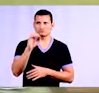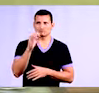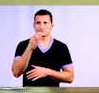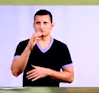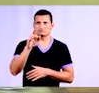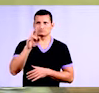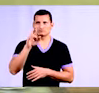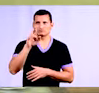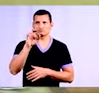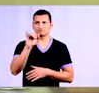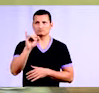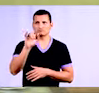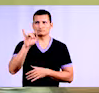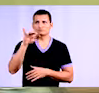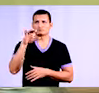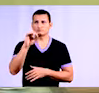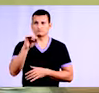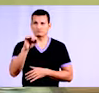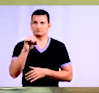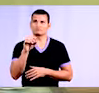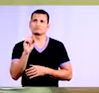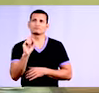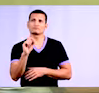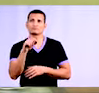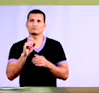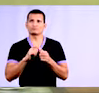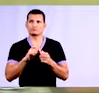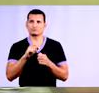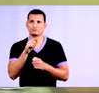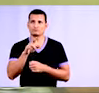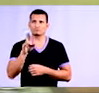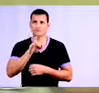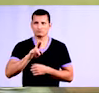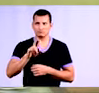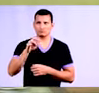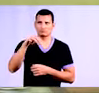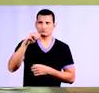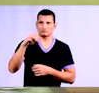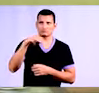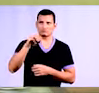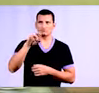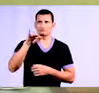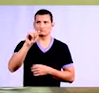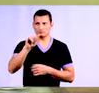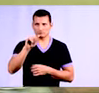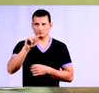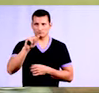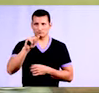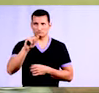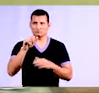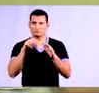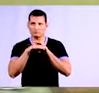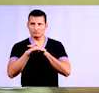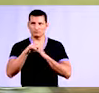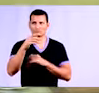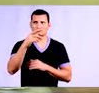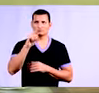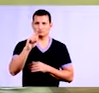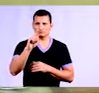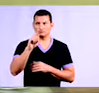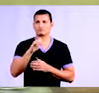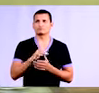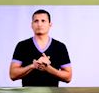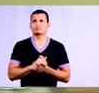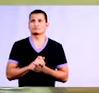O que ele vai fazer? Ele vai usar a memória de massa para armazenar as páginas, ou seja, os quadros. Certo. À